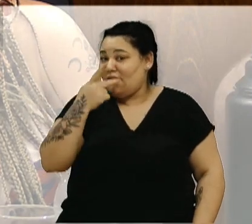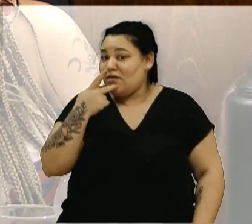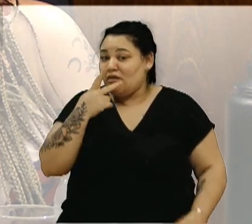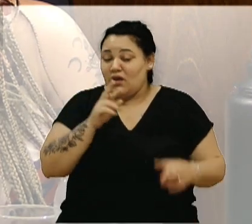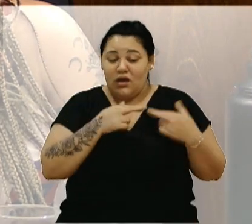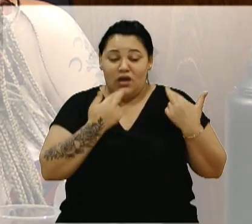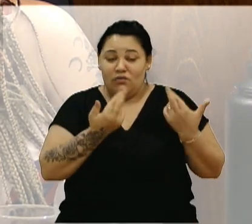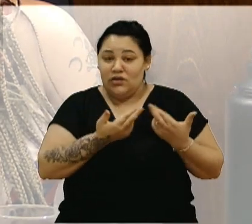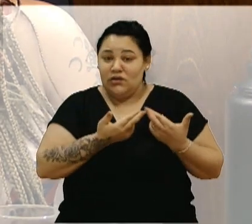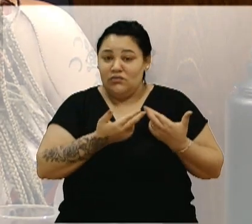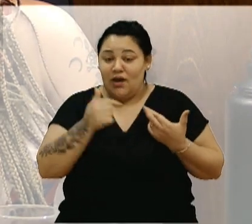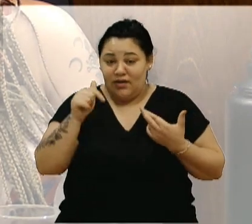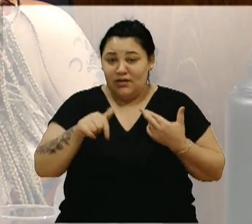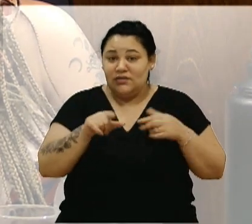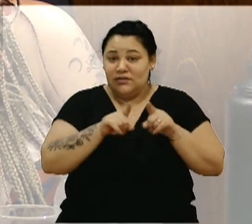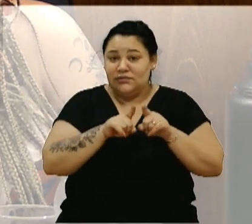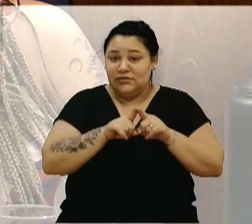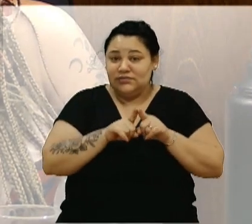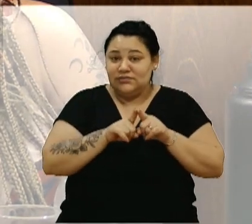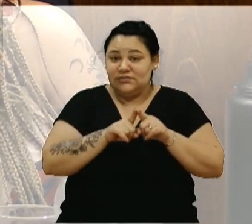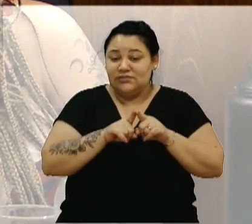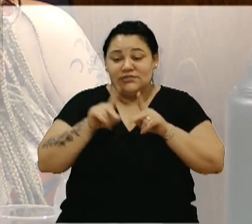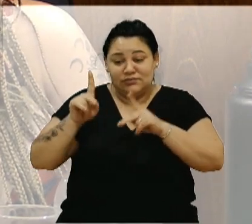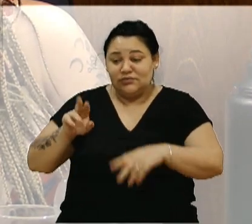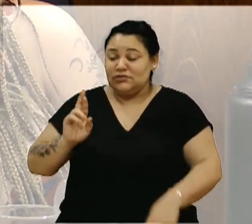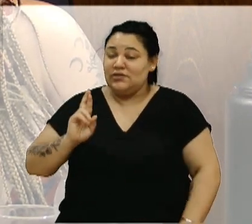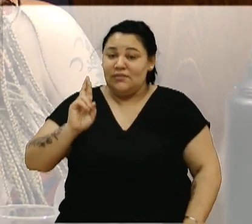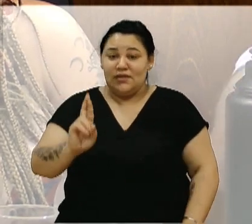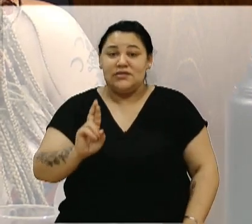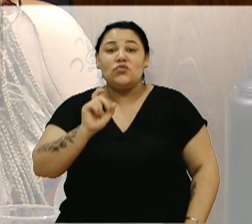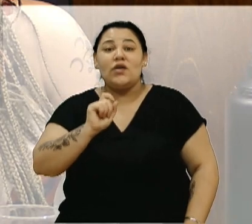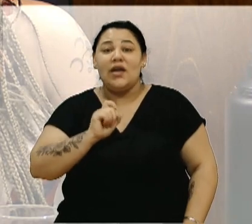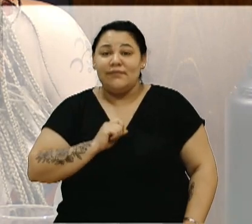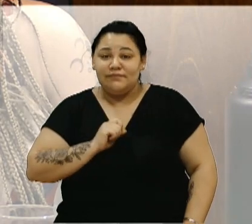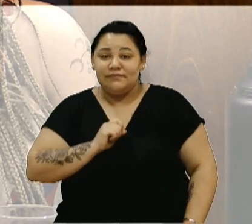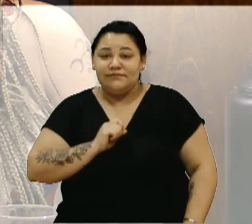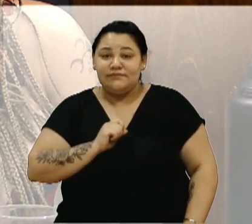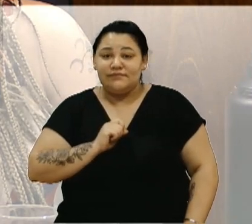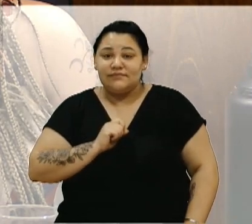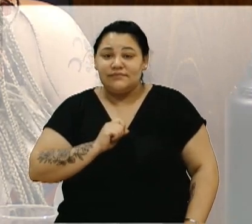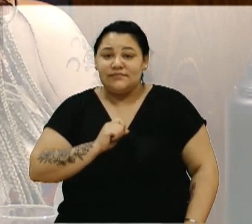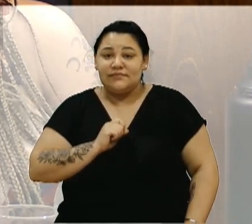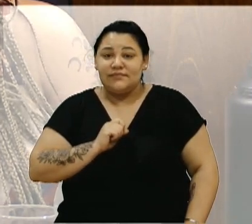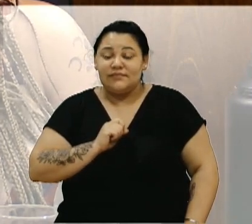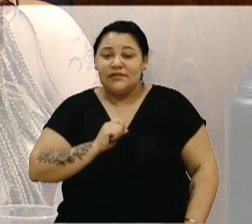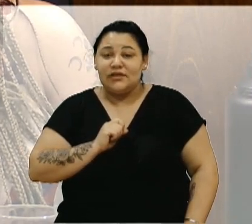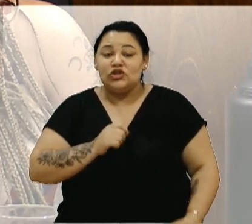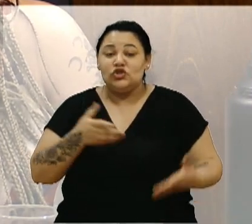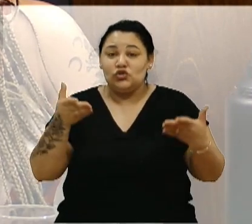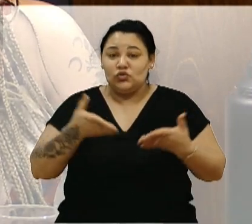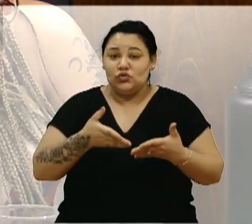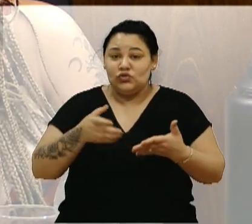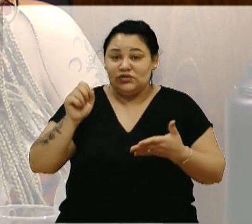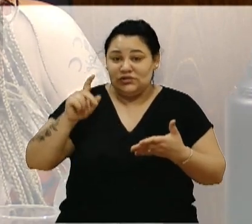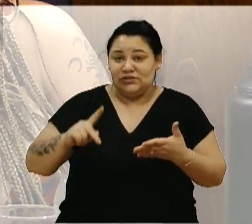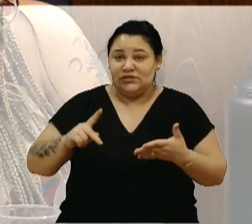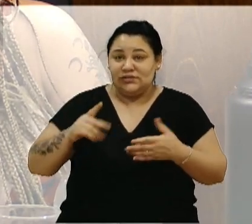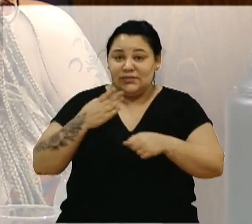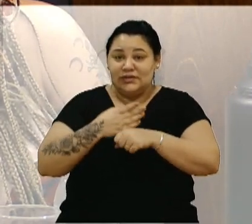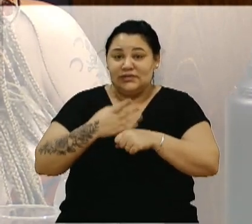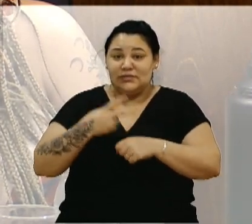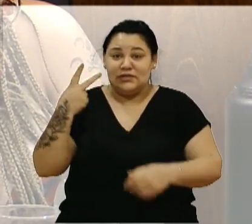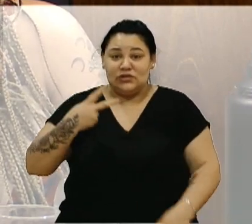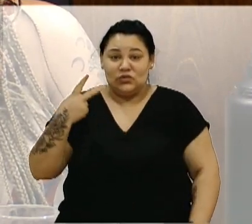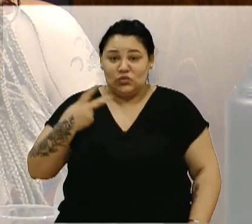Salão Nobre aqui, e dos seus representantes, que esse, que hoje é candidato a vice, que